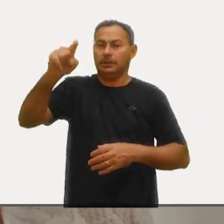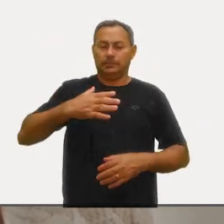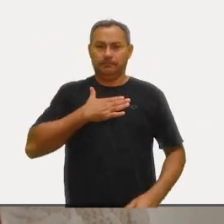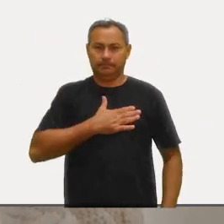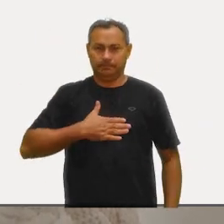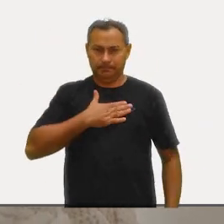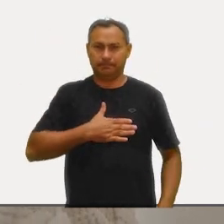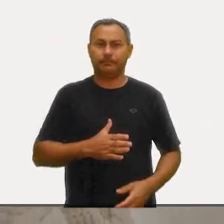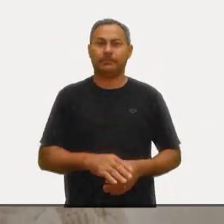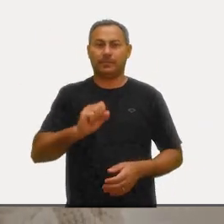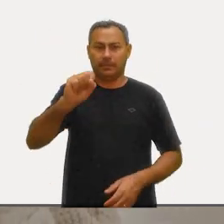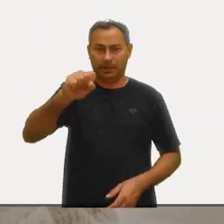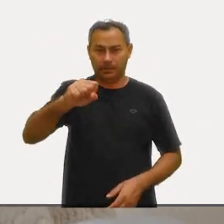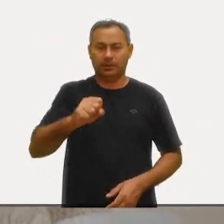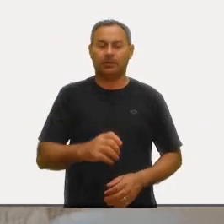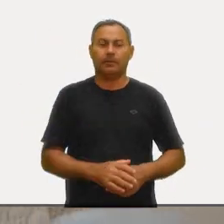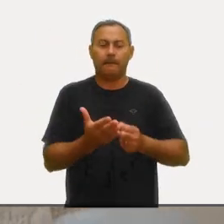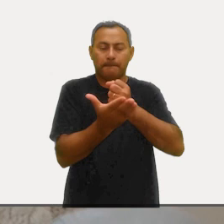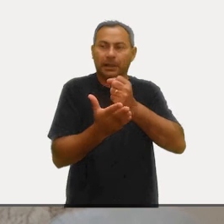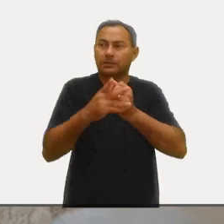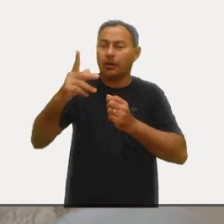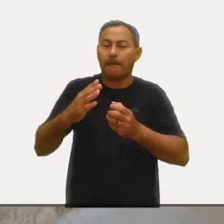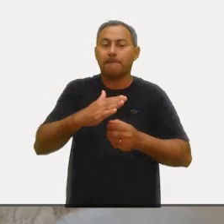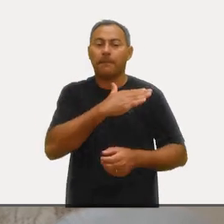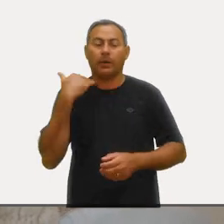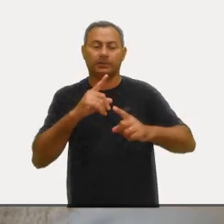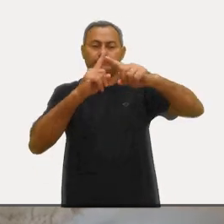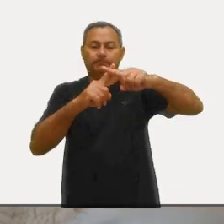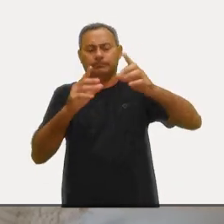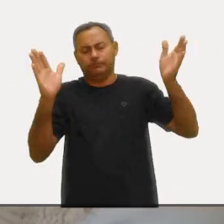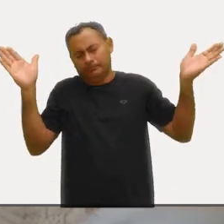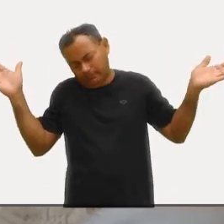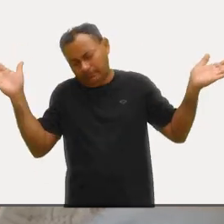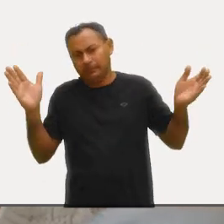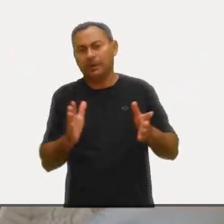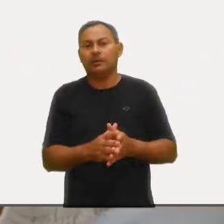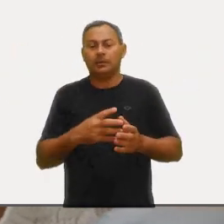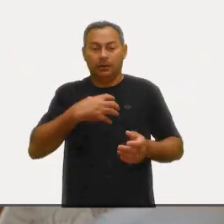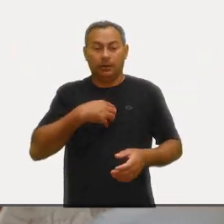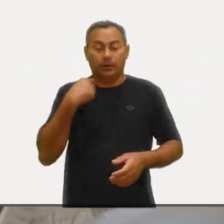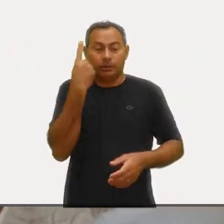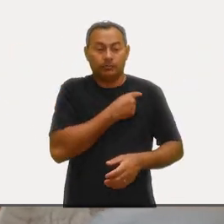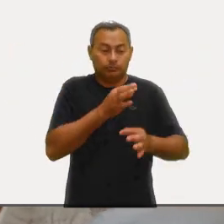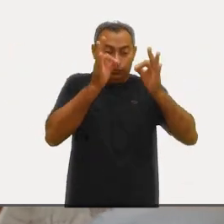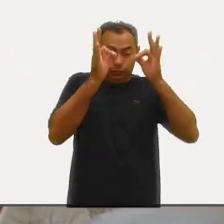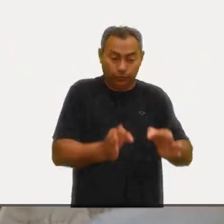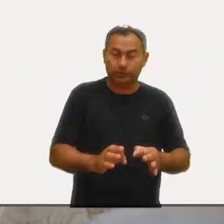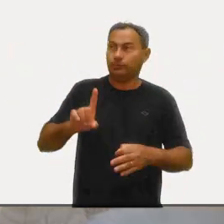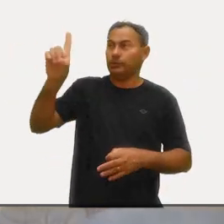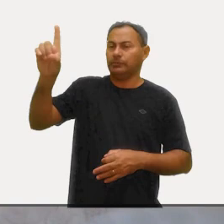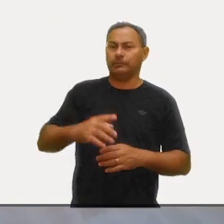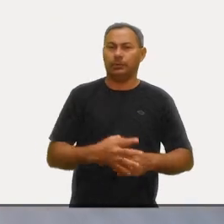Deus fosse satisfeita. Assim, com base na sua morte na cruz, podemos ser declarados justos por